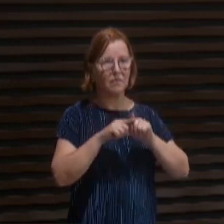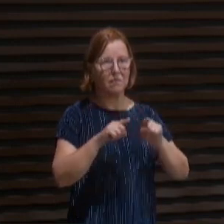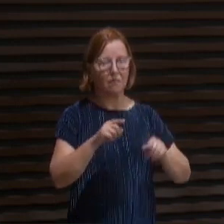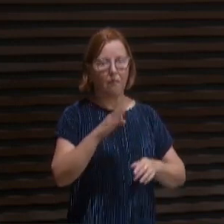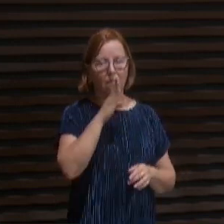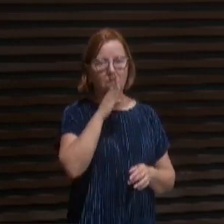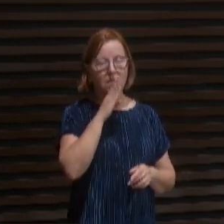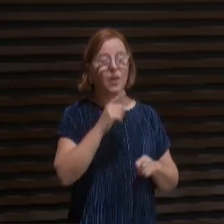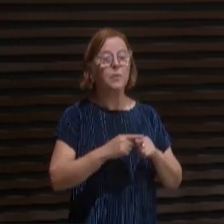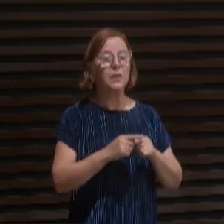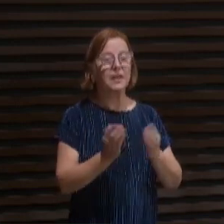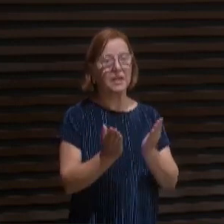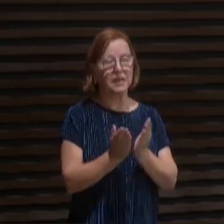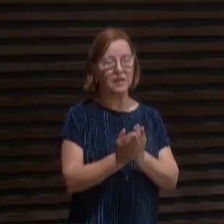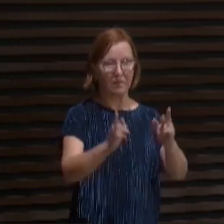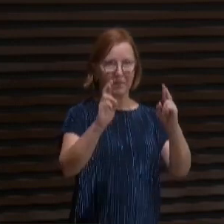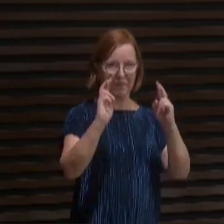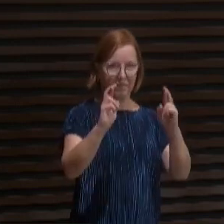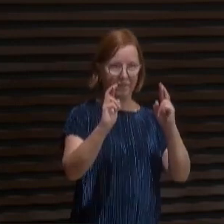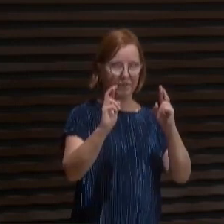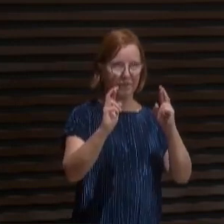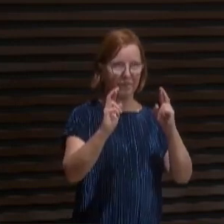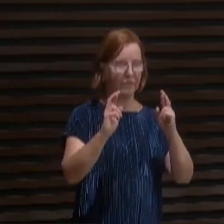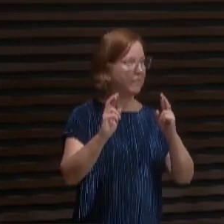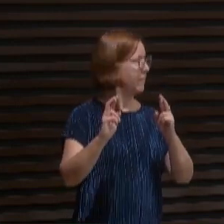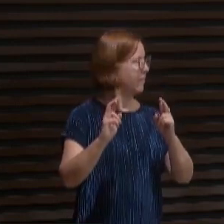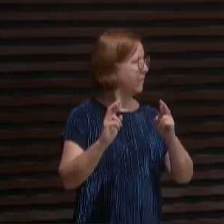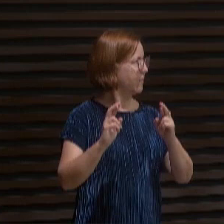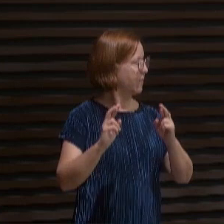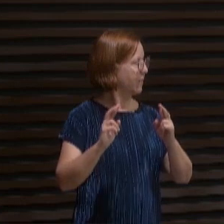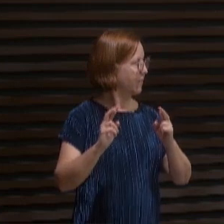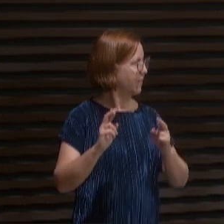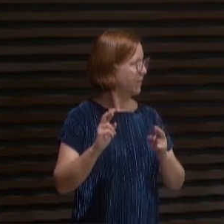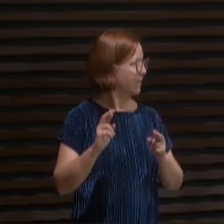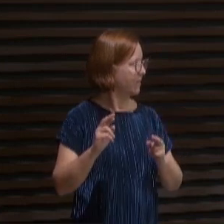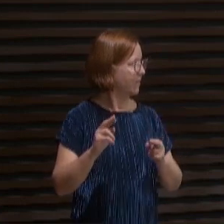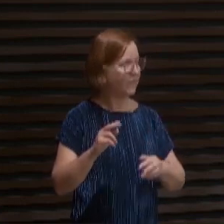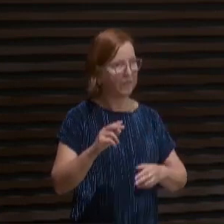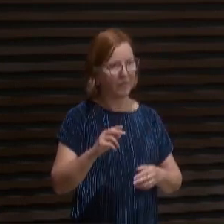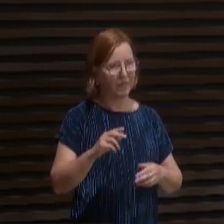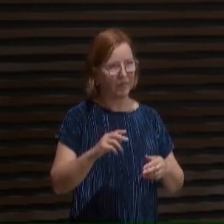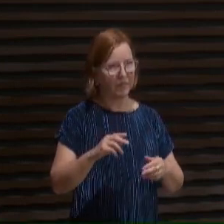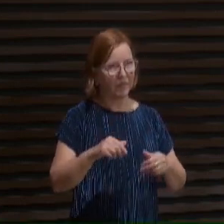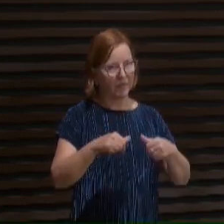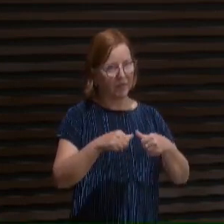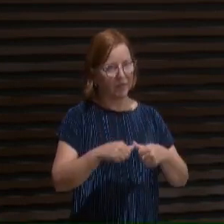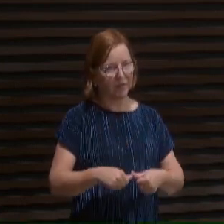porque cristão e esperançoso tiveram lá no vale,